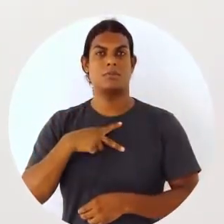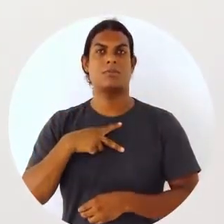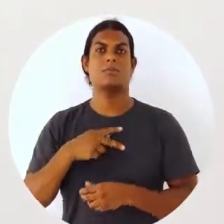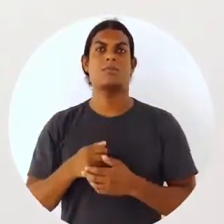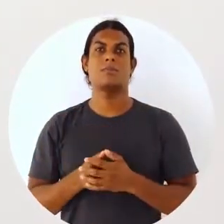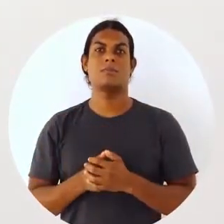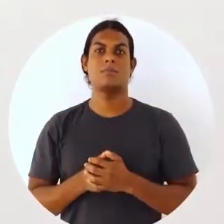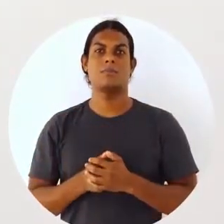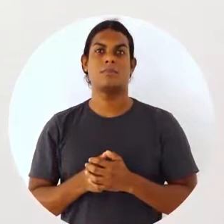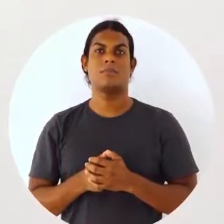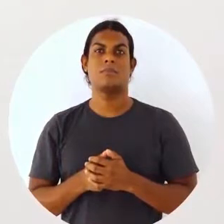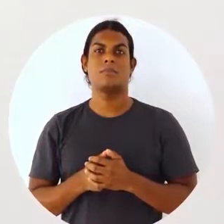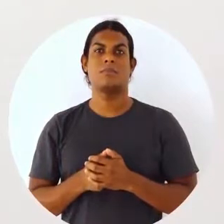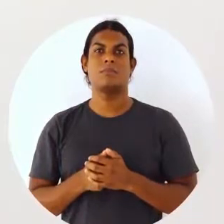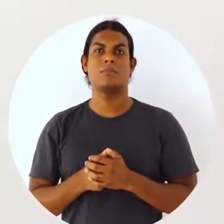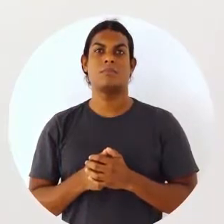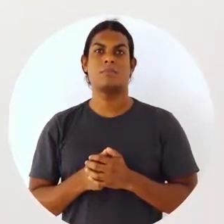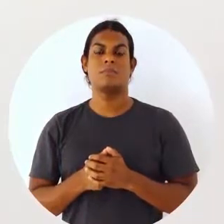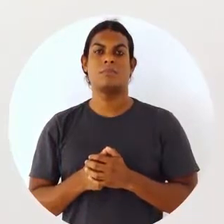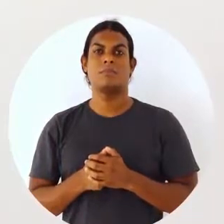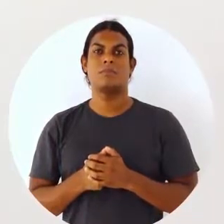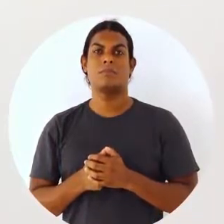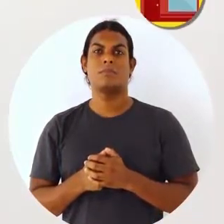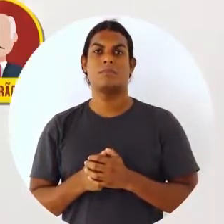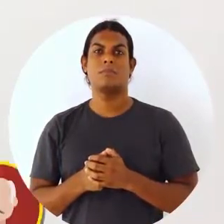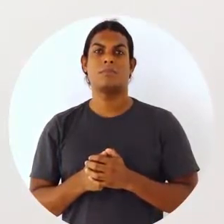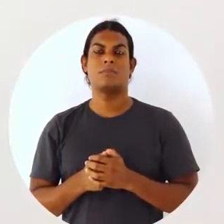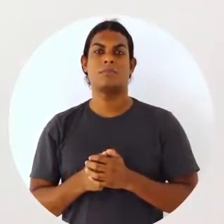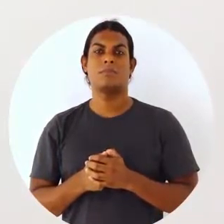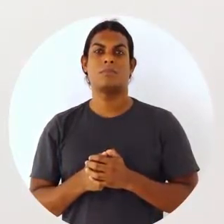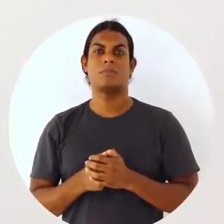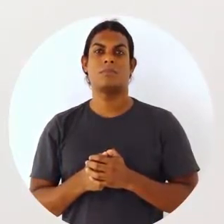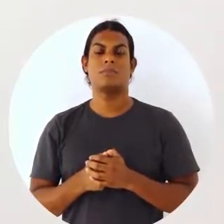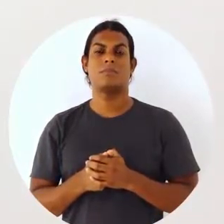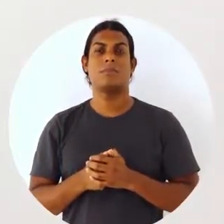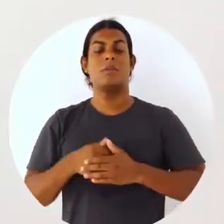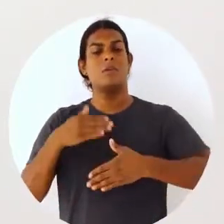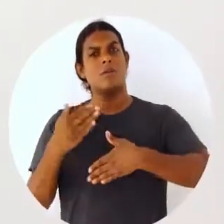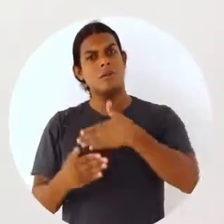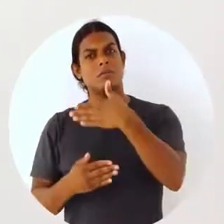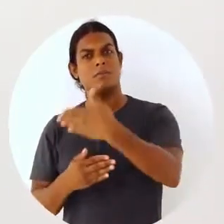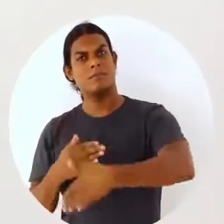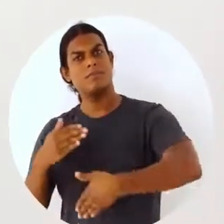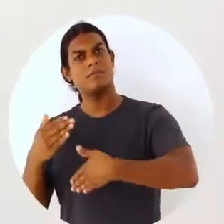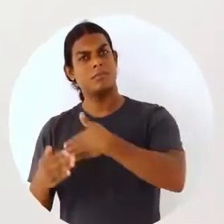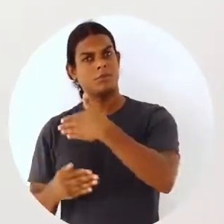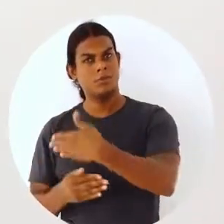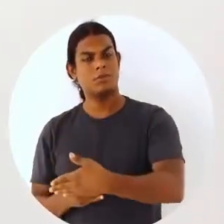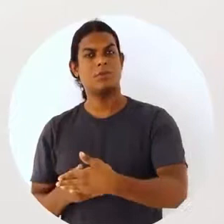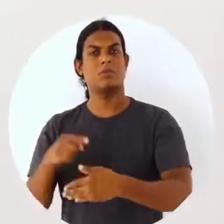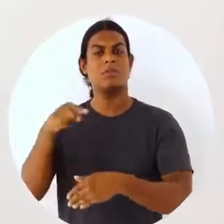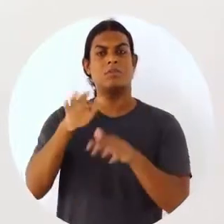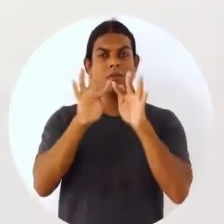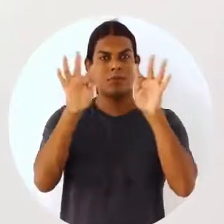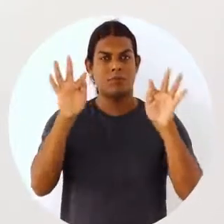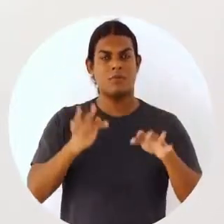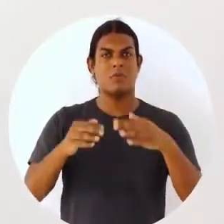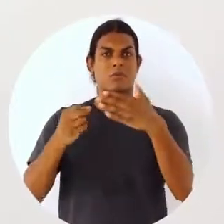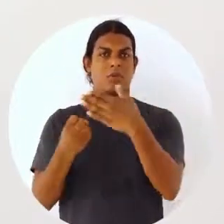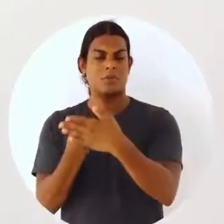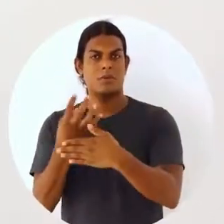dariam vida aos produtos que eles estavam produzindo. Pouco a pouco, esse tipo de produção ele